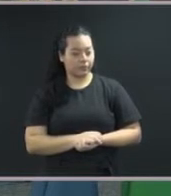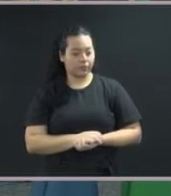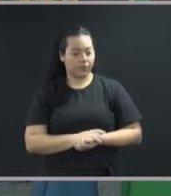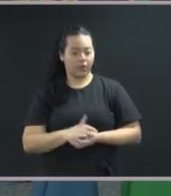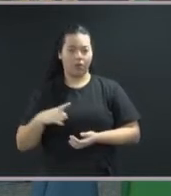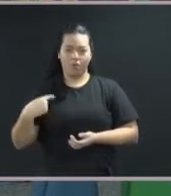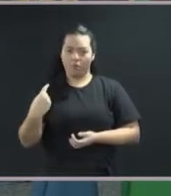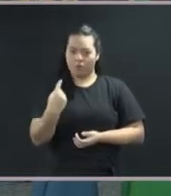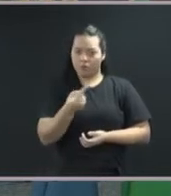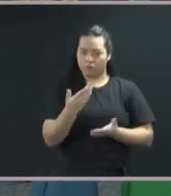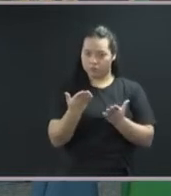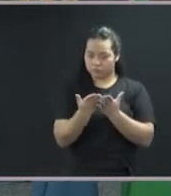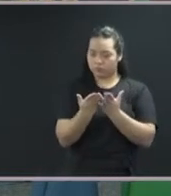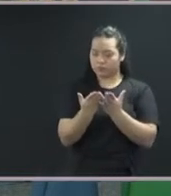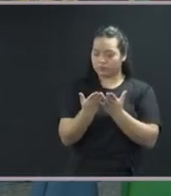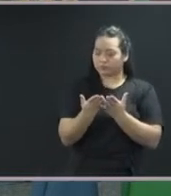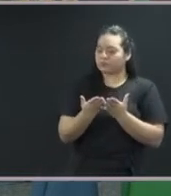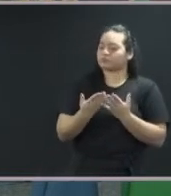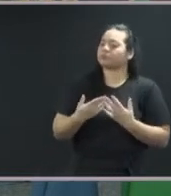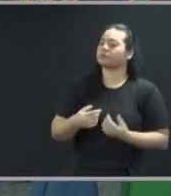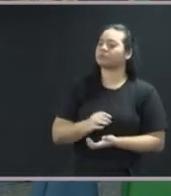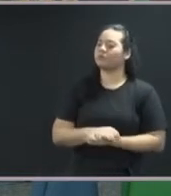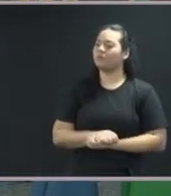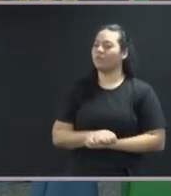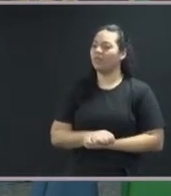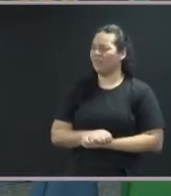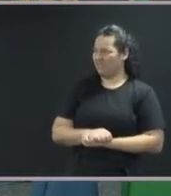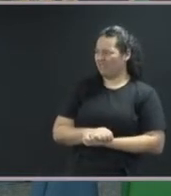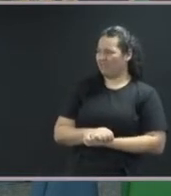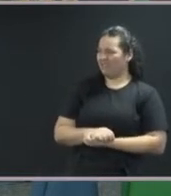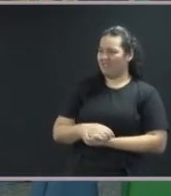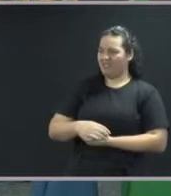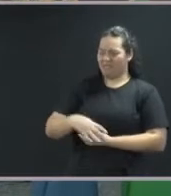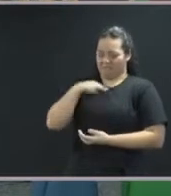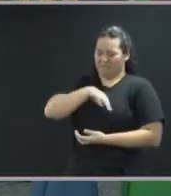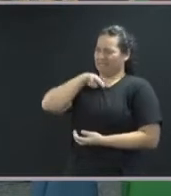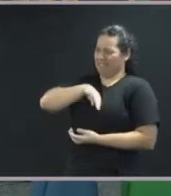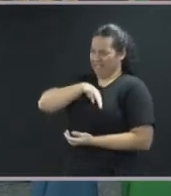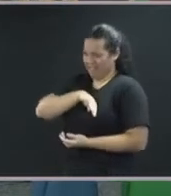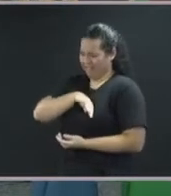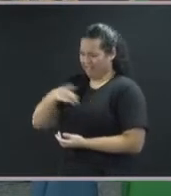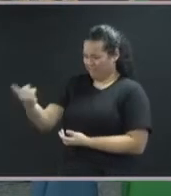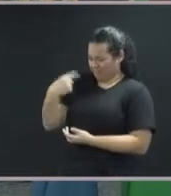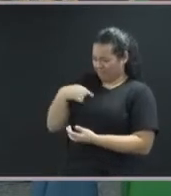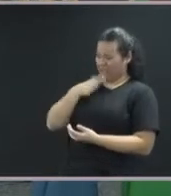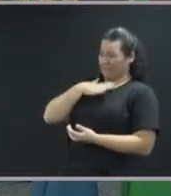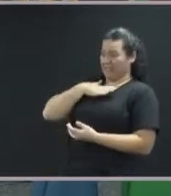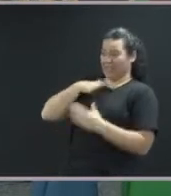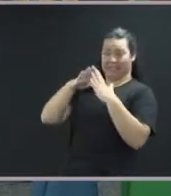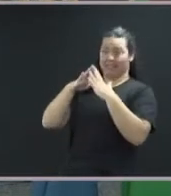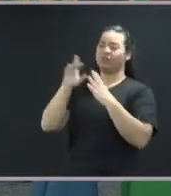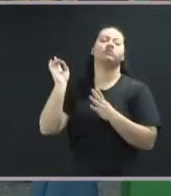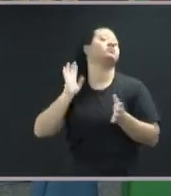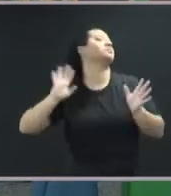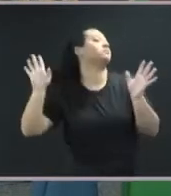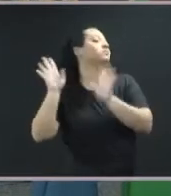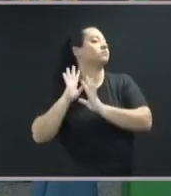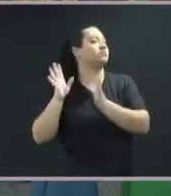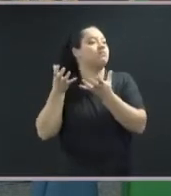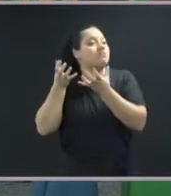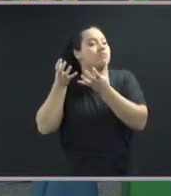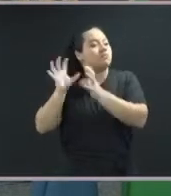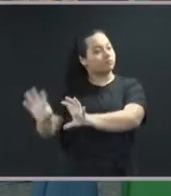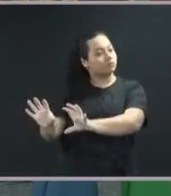Deus. Tem irmão que diz: na minha casa ninguém vem, não. Se não vai, você vai perder a bênção. Porque a Bíblia diz que